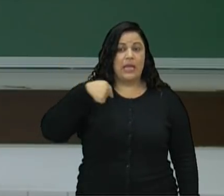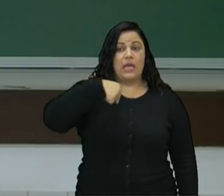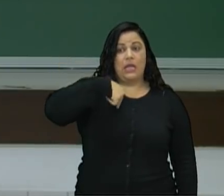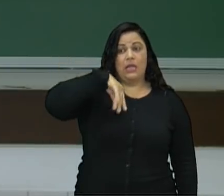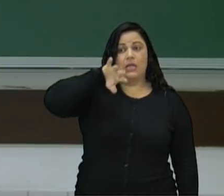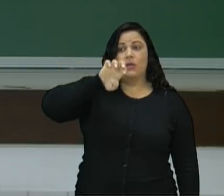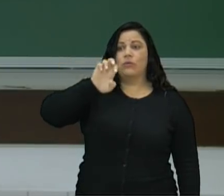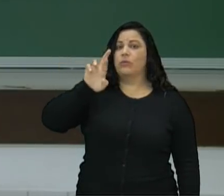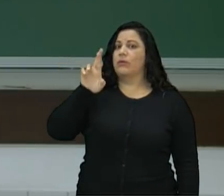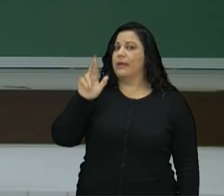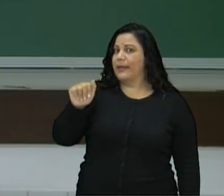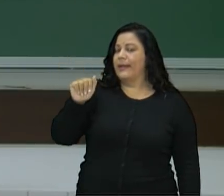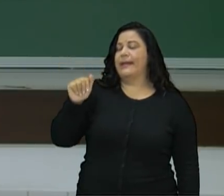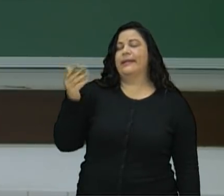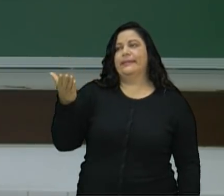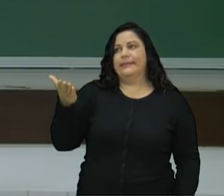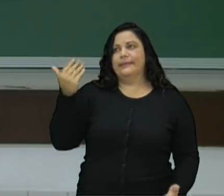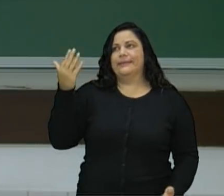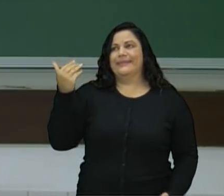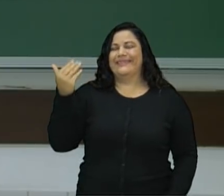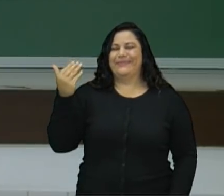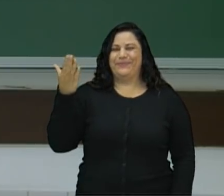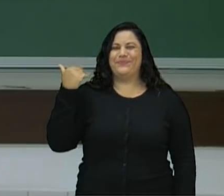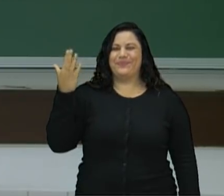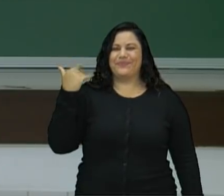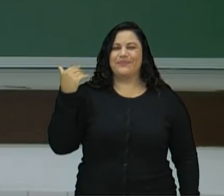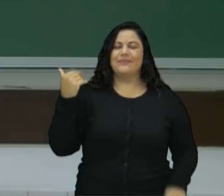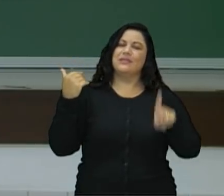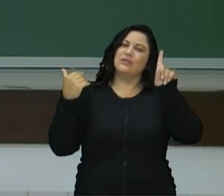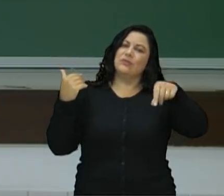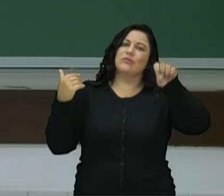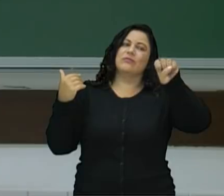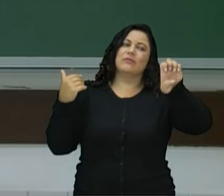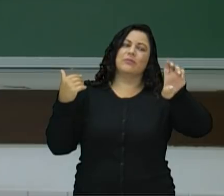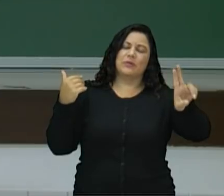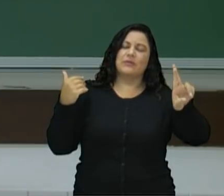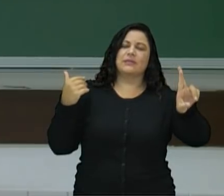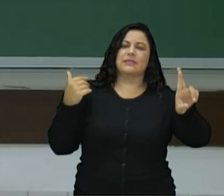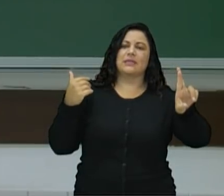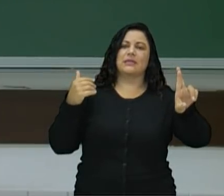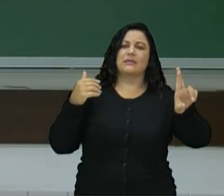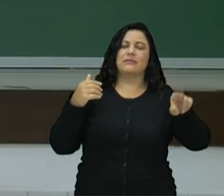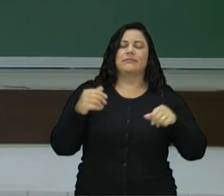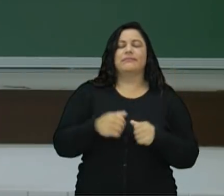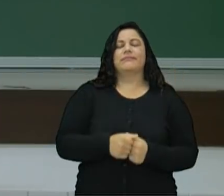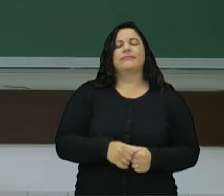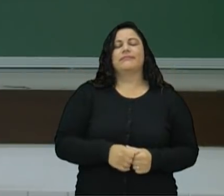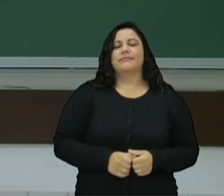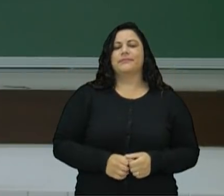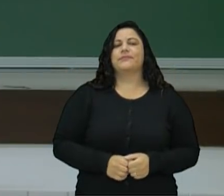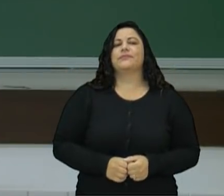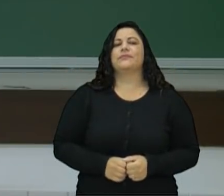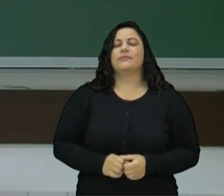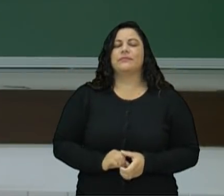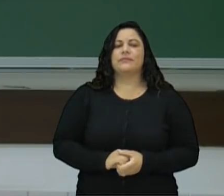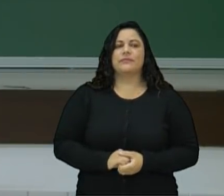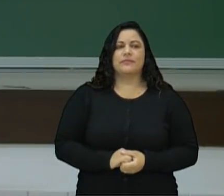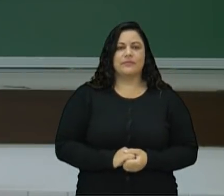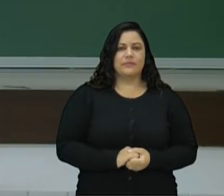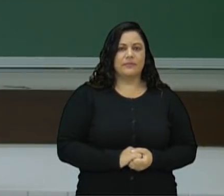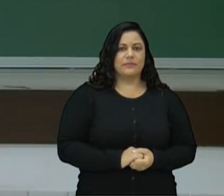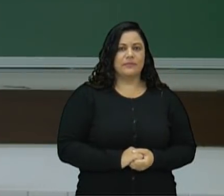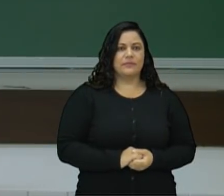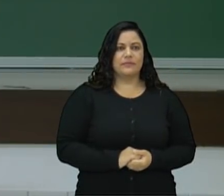tu eras, ele ou ela era, nós éramos, vós éreis, eles eram, certo? Então, a gente localizou aí os verbos. Muito